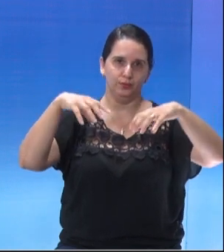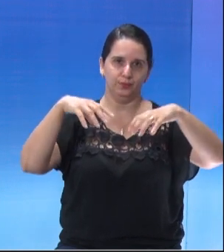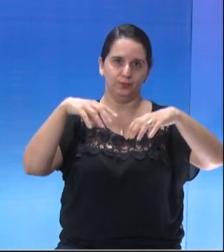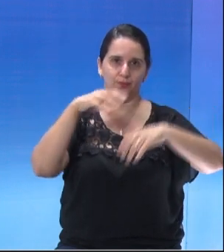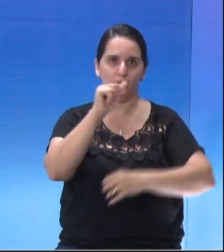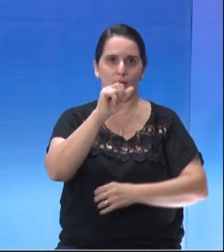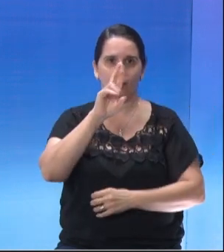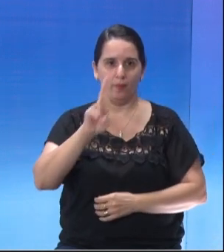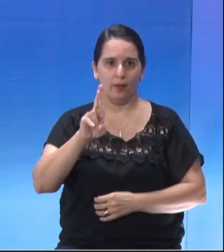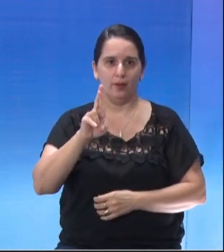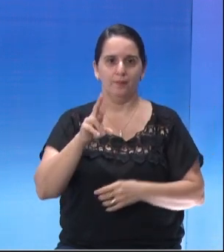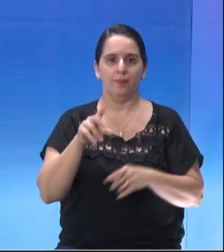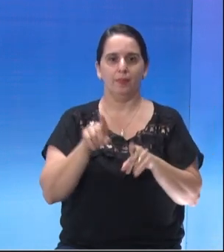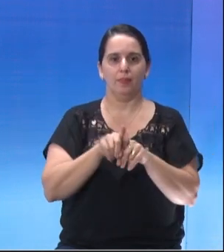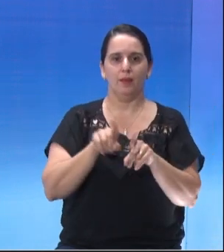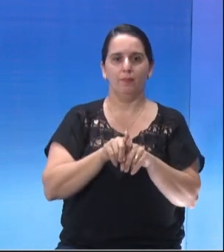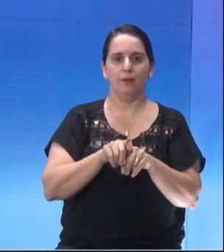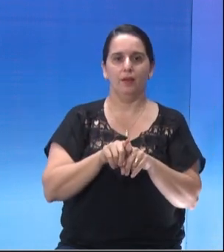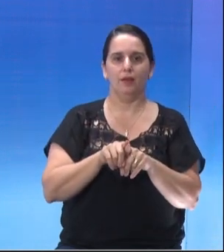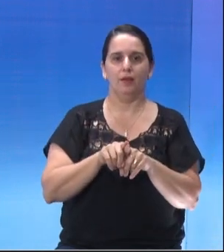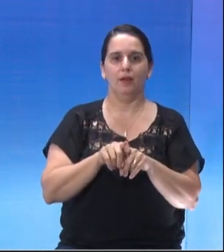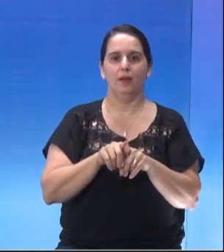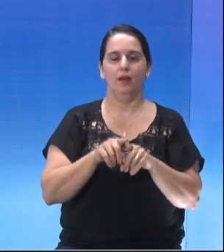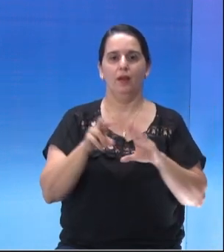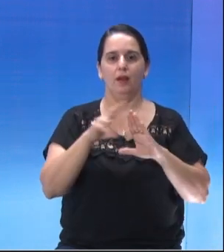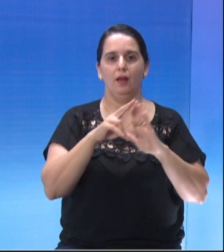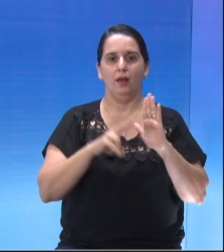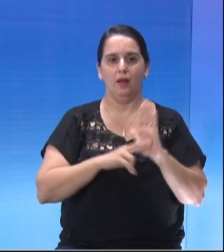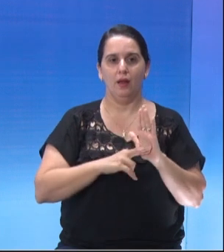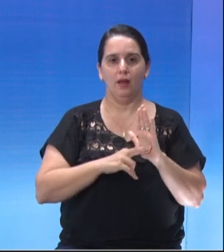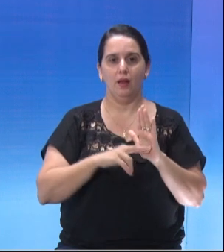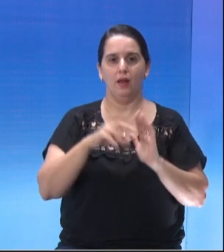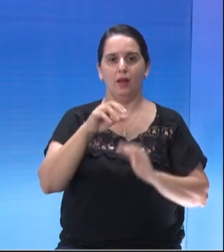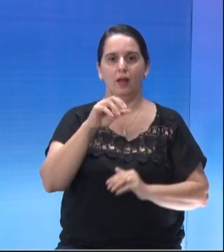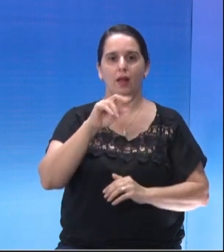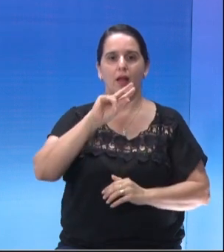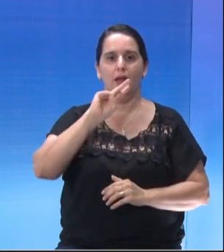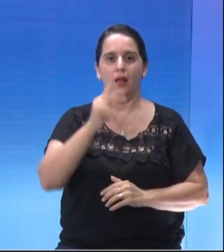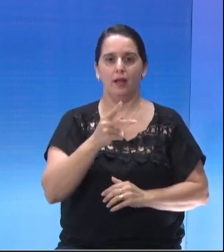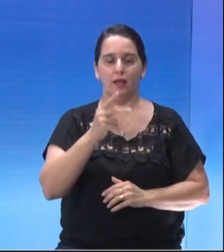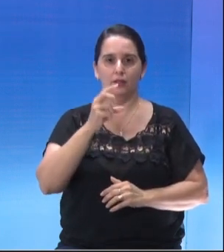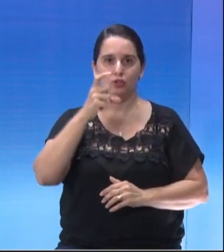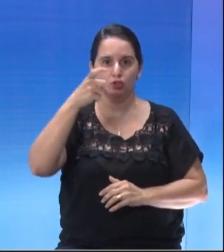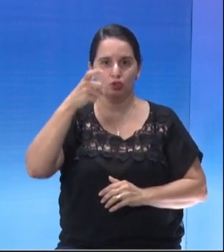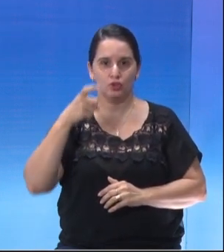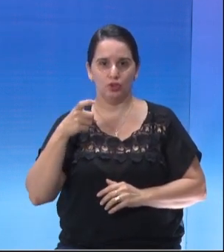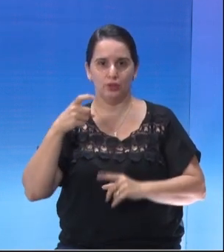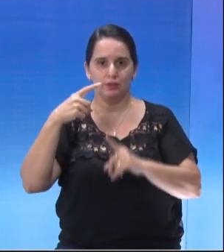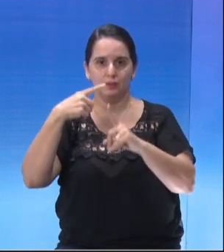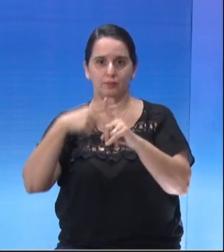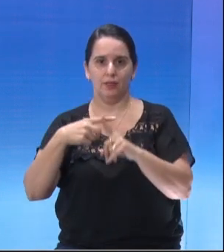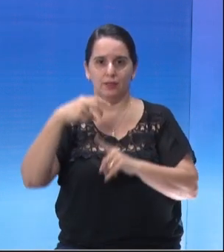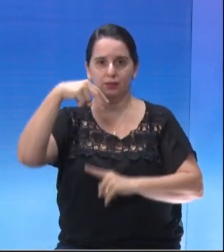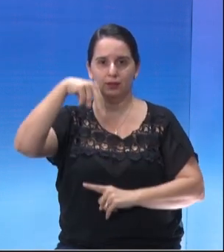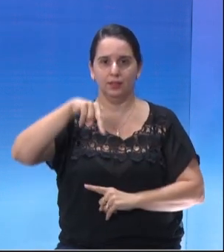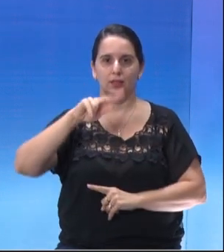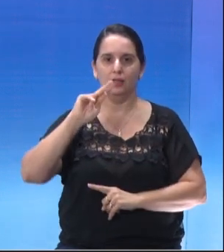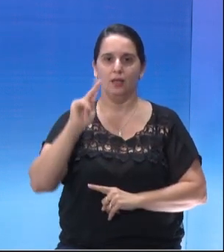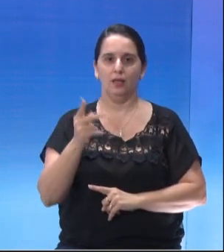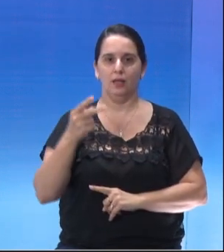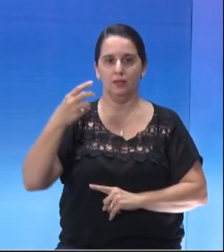de chuvas. E esse núcleo, então, é formado pela reação de um ácido hipotético HX e de uma